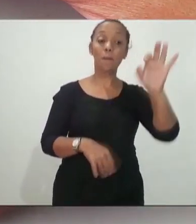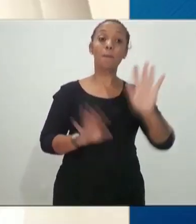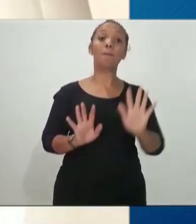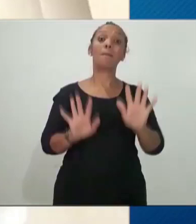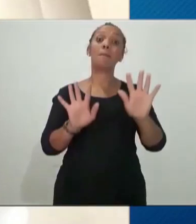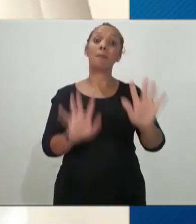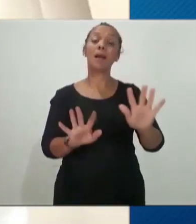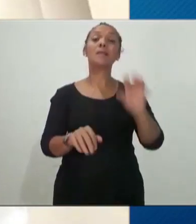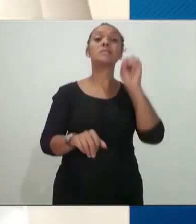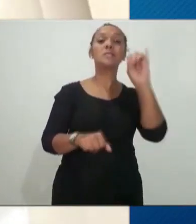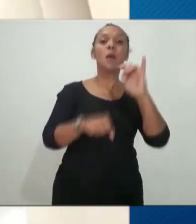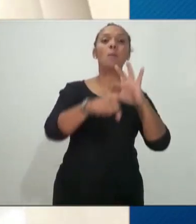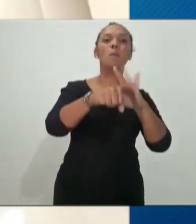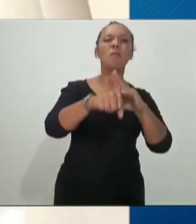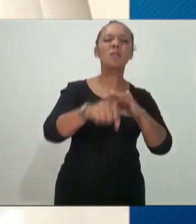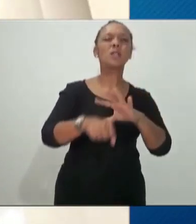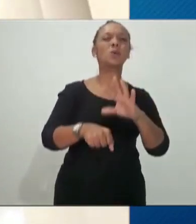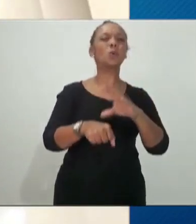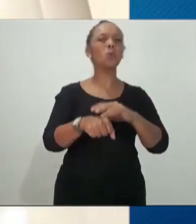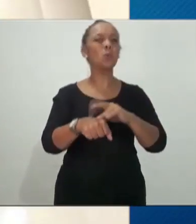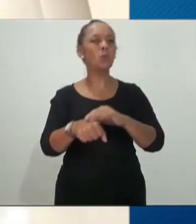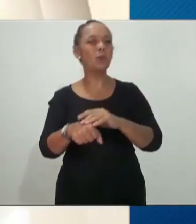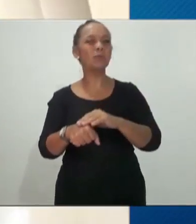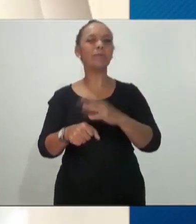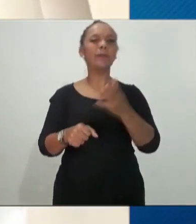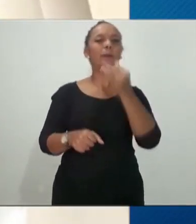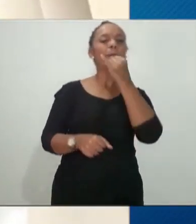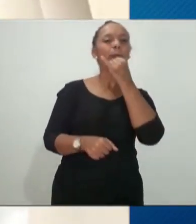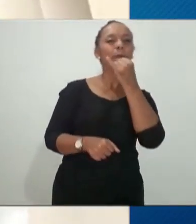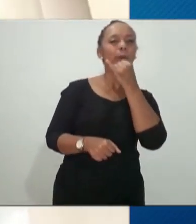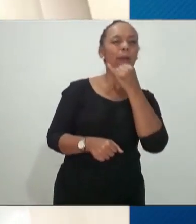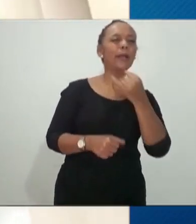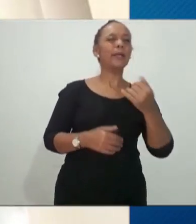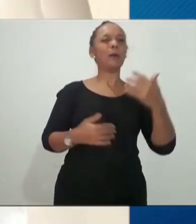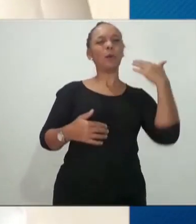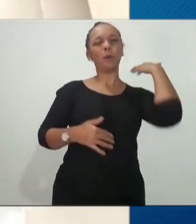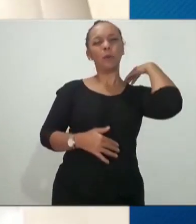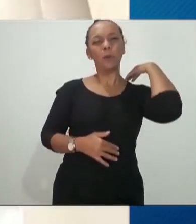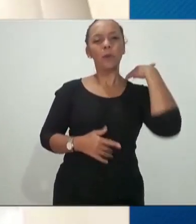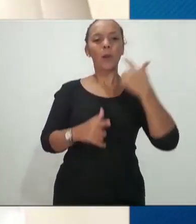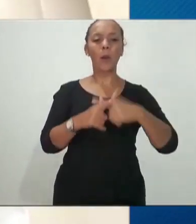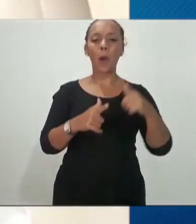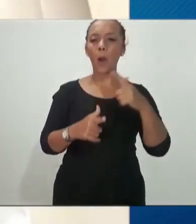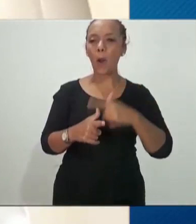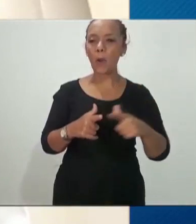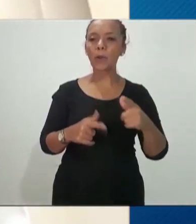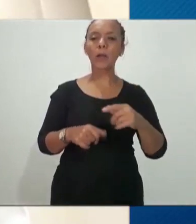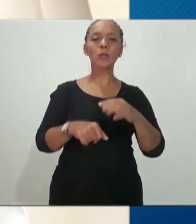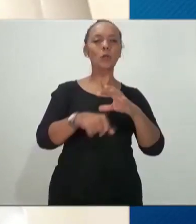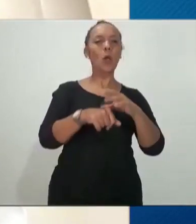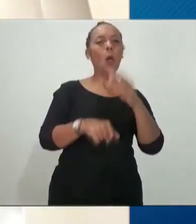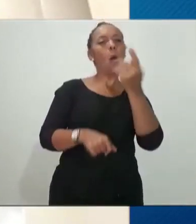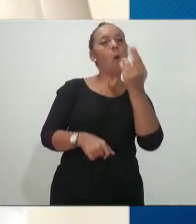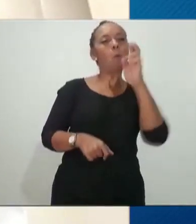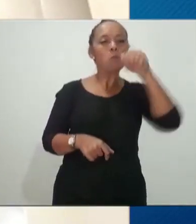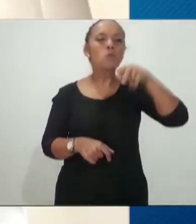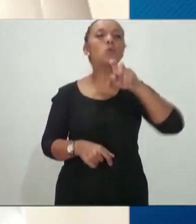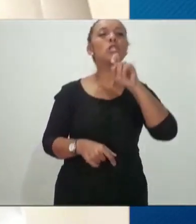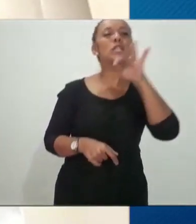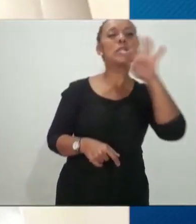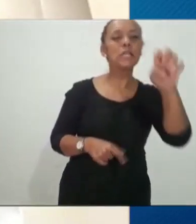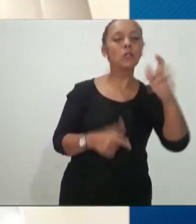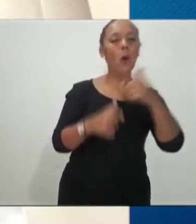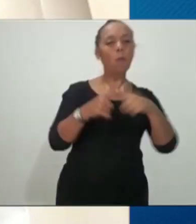se o paciente já tem alguma comorbidade, por exemplo, pulmonar prévia, bronquite crônica,